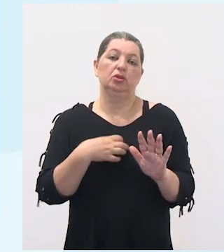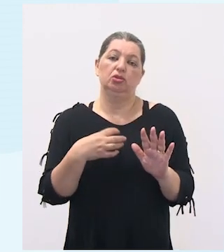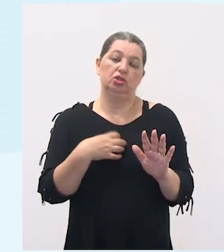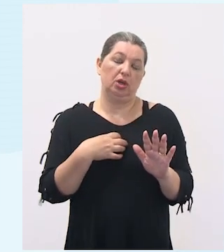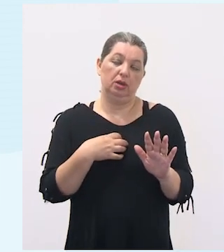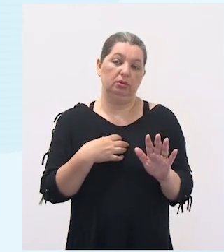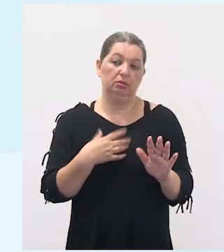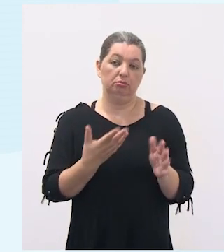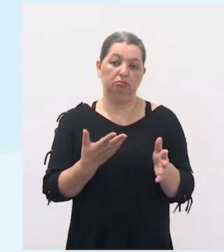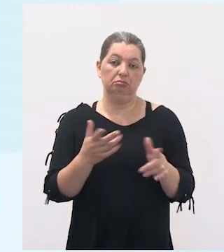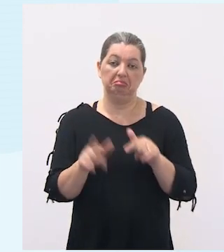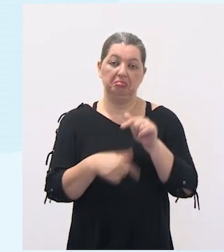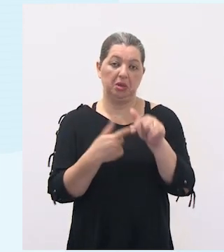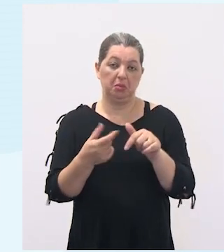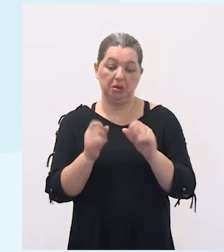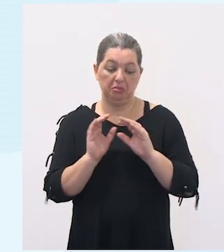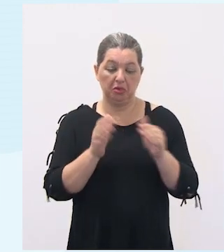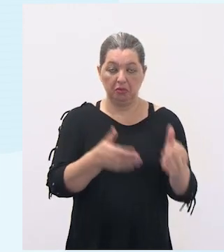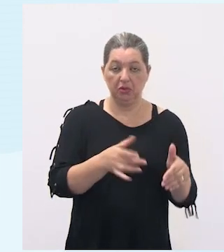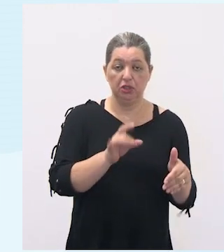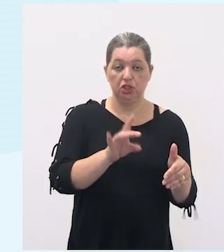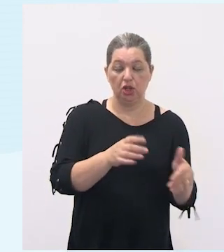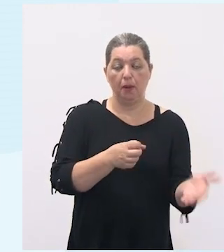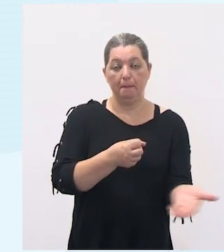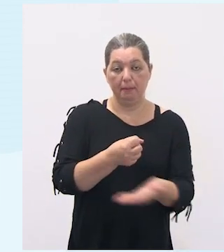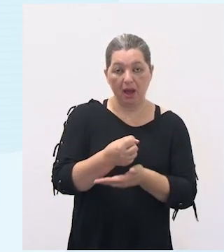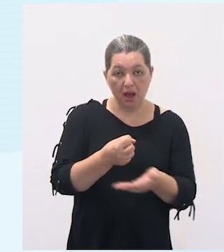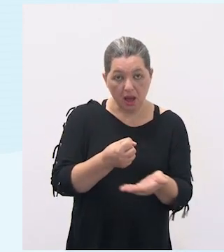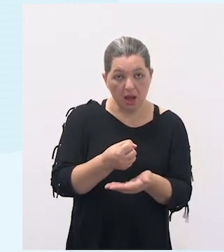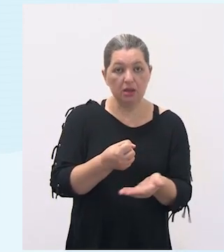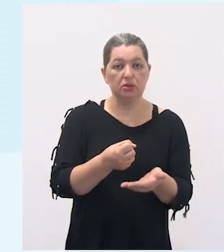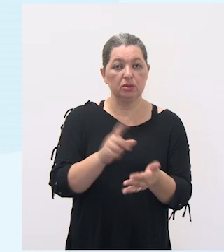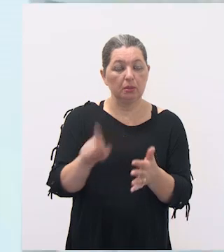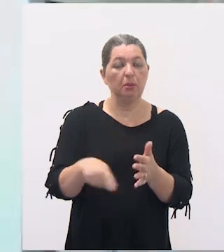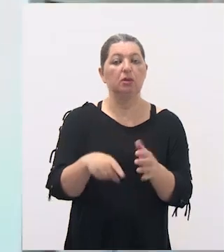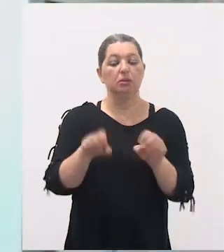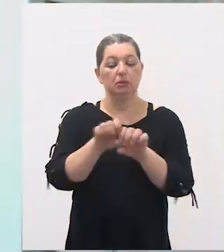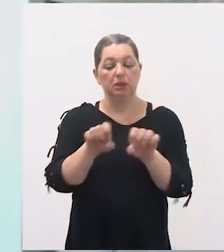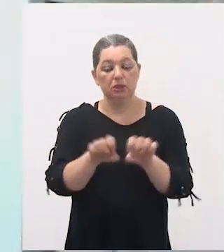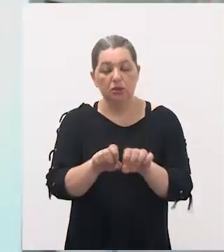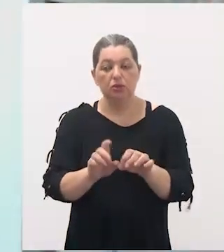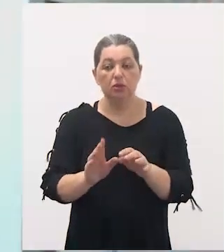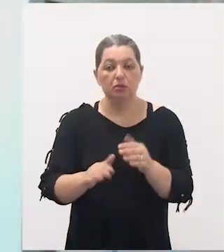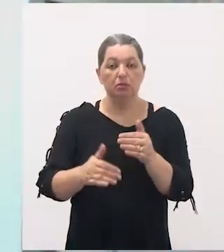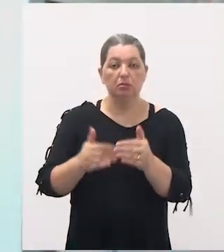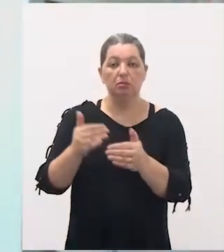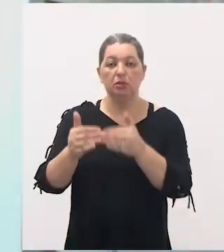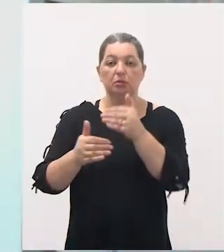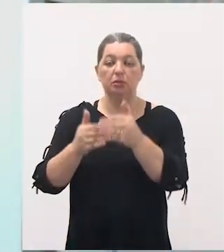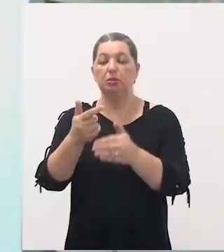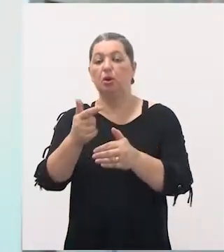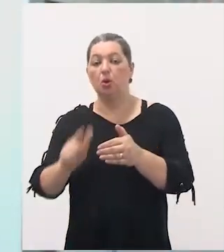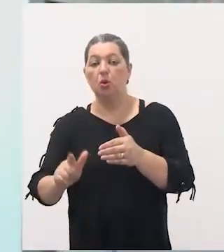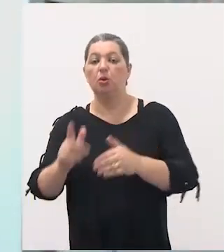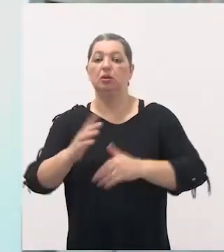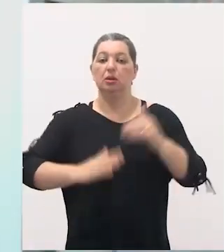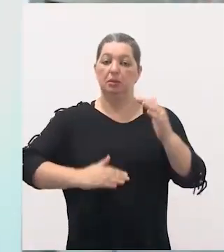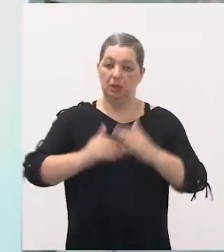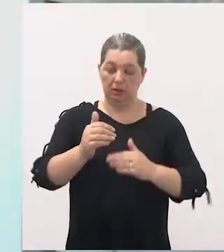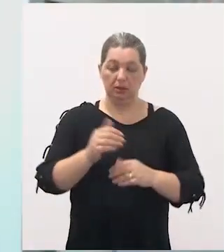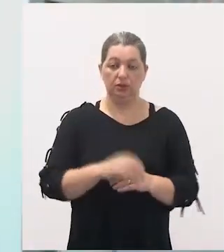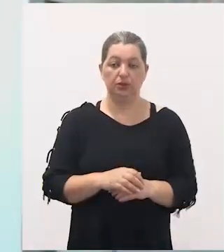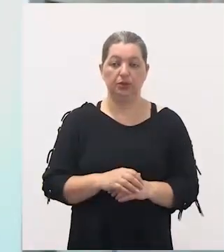que ela trabalha só mais o básico, aí ela vai sendo estruturada para trabalhar outras habilidades e outras